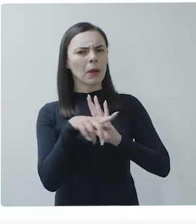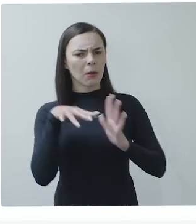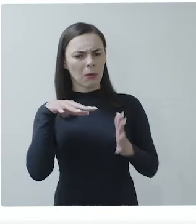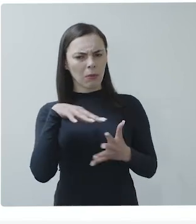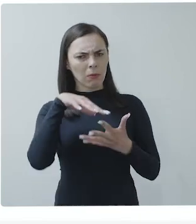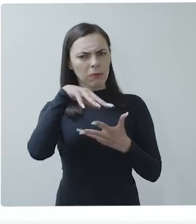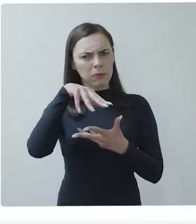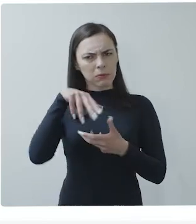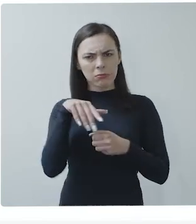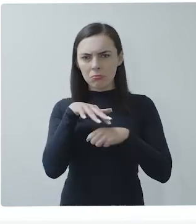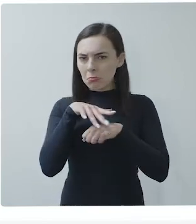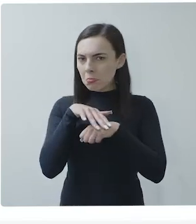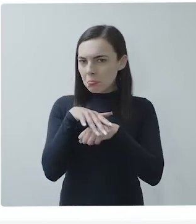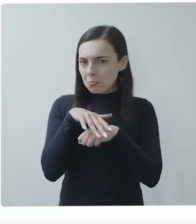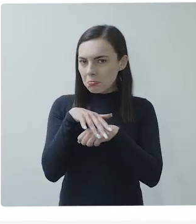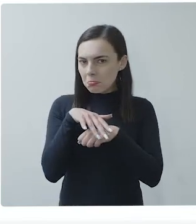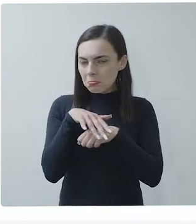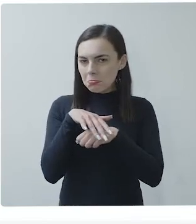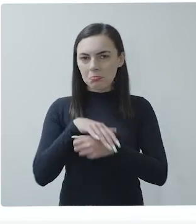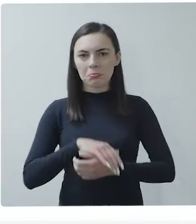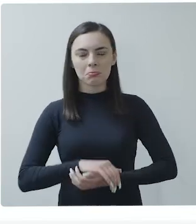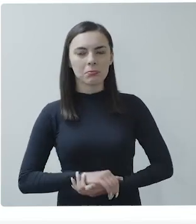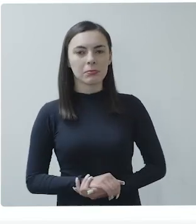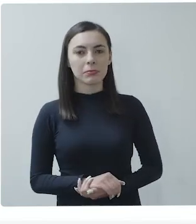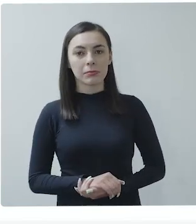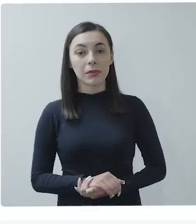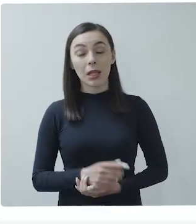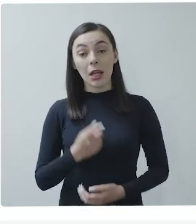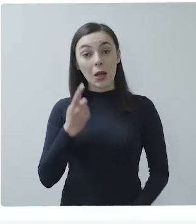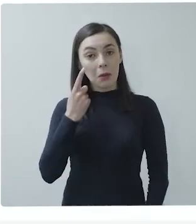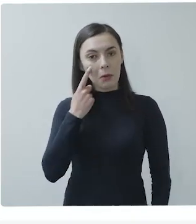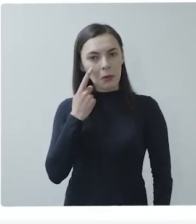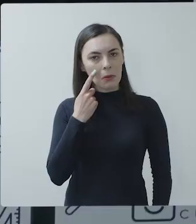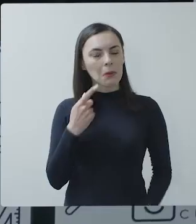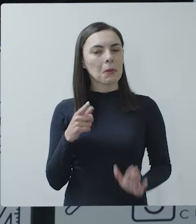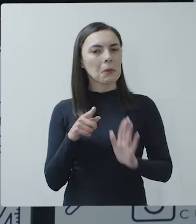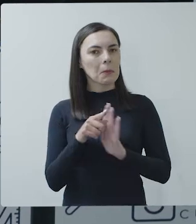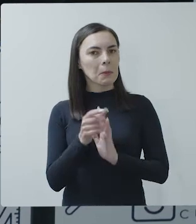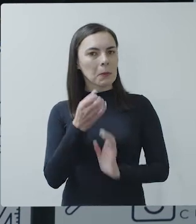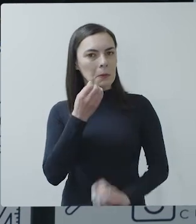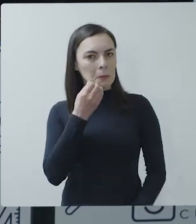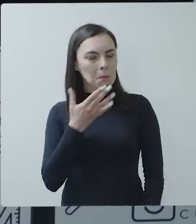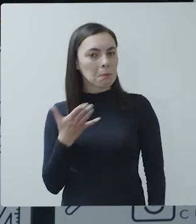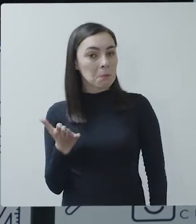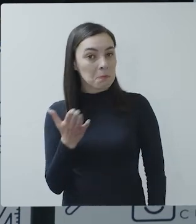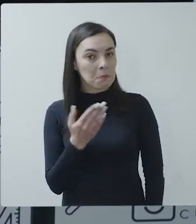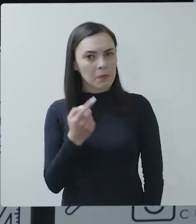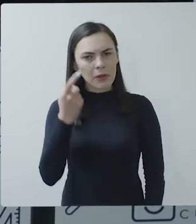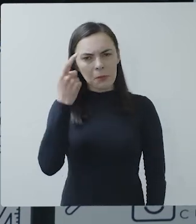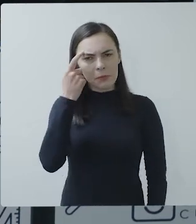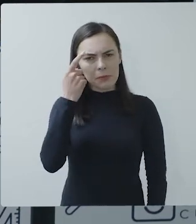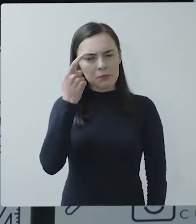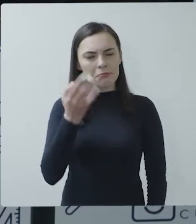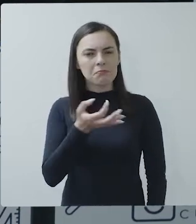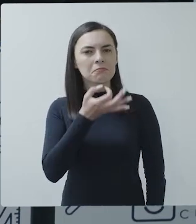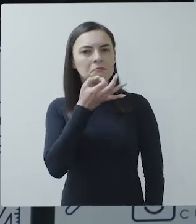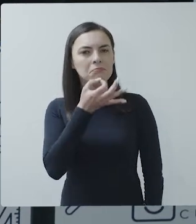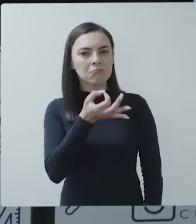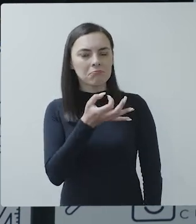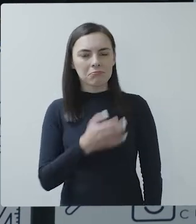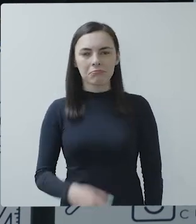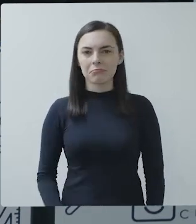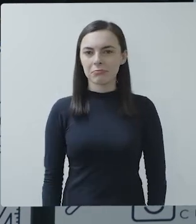Terra está doente? Olha a pergunta do Paulo. Vamos pensar sobre isso? O que que vocês